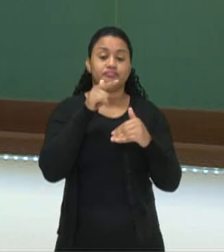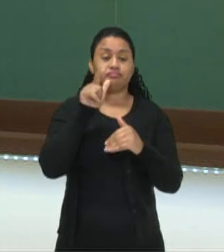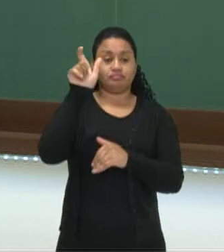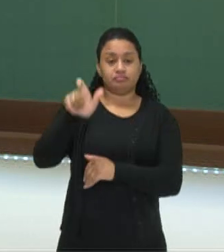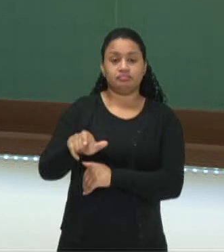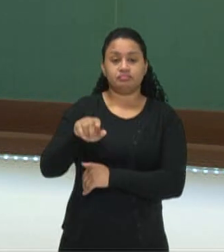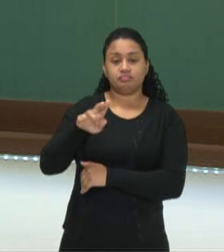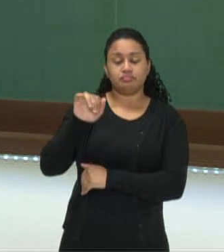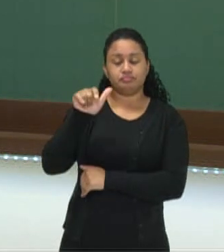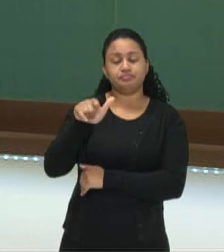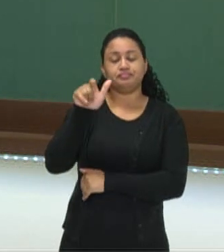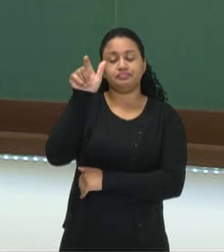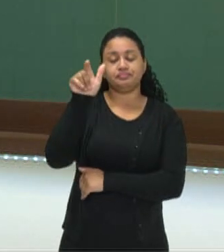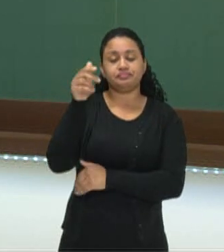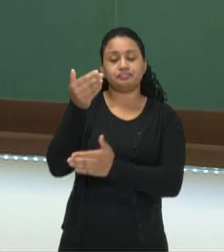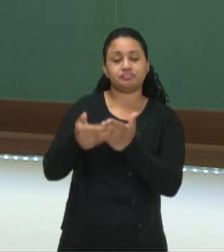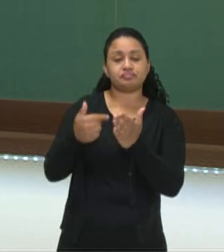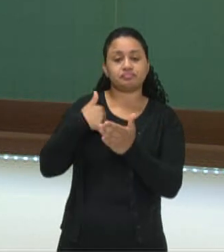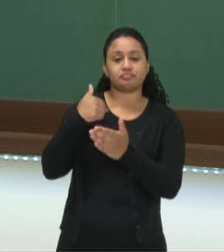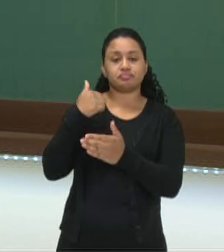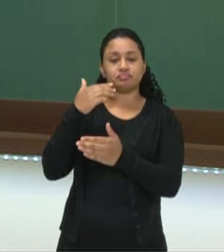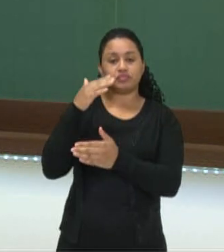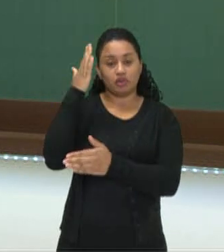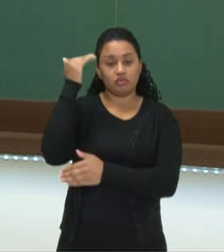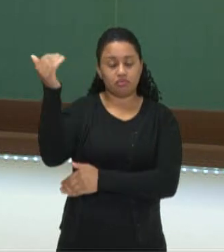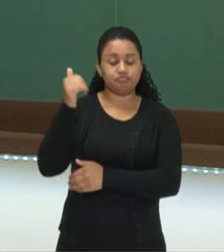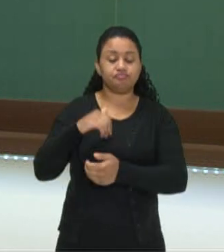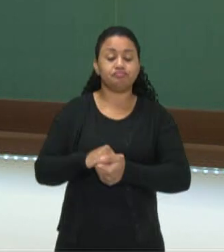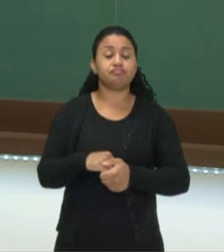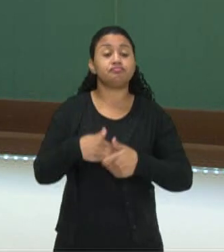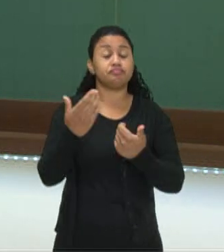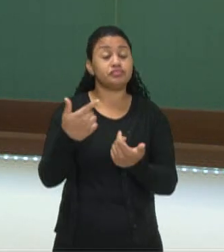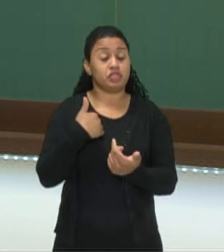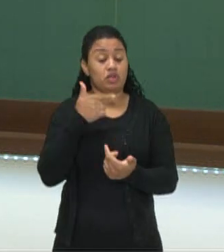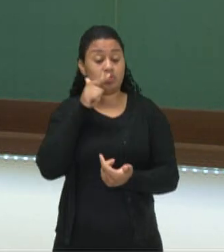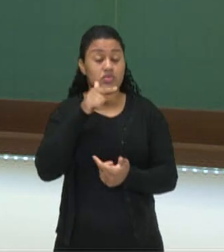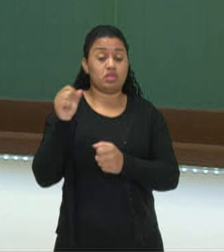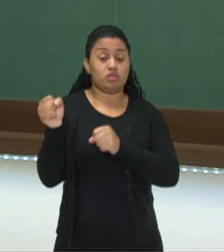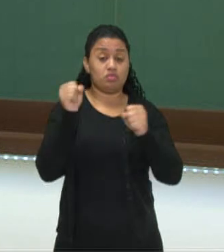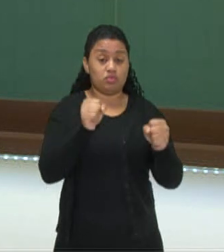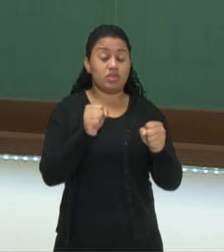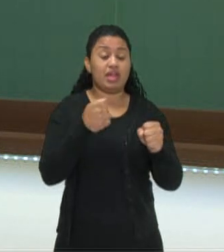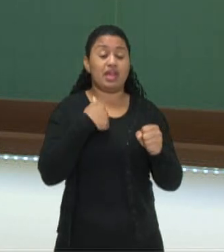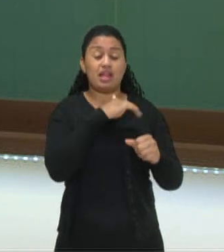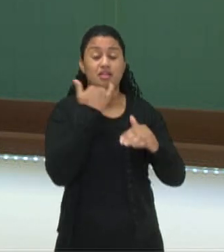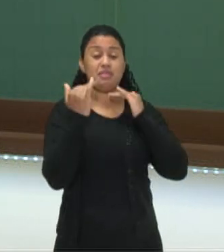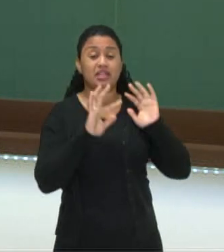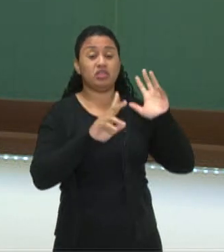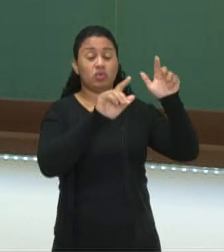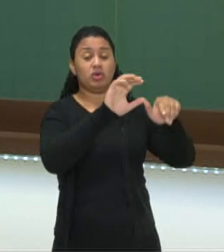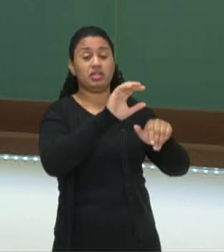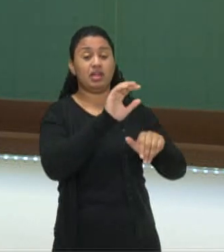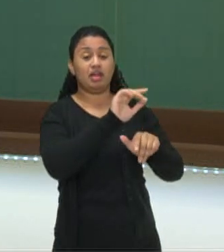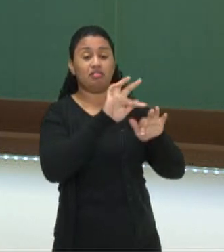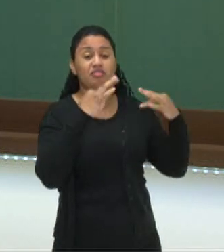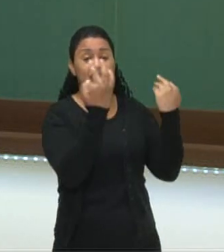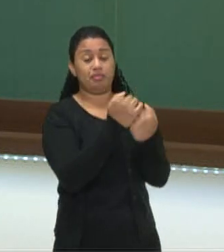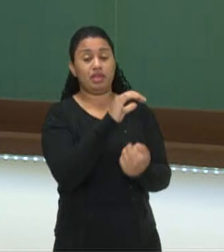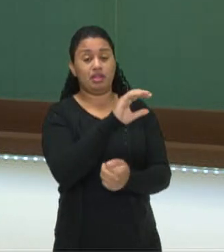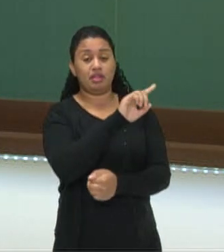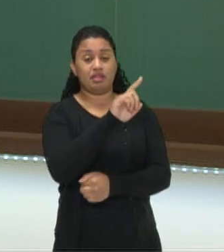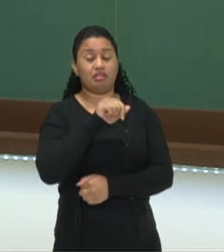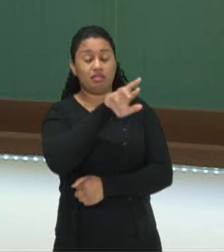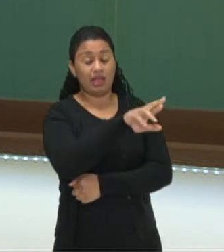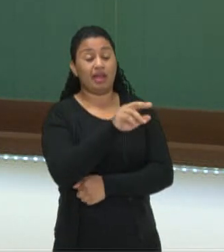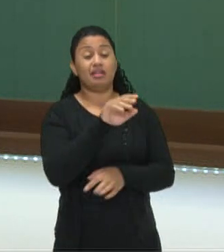E em 1917, Lenin toma o poder, mata a família do czar, todos são mortos, inclusive seus filhos, pessoas